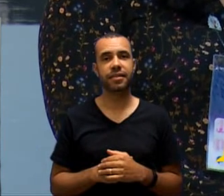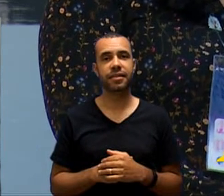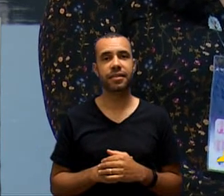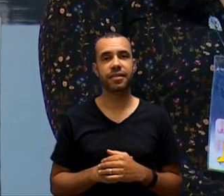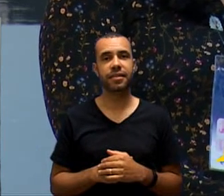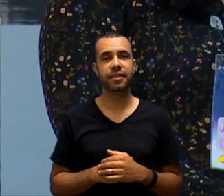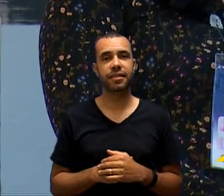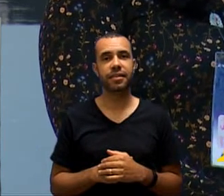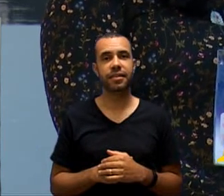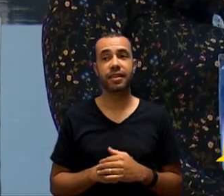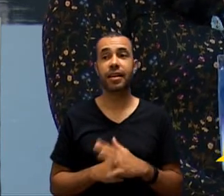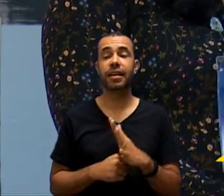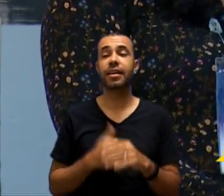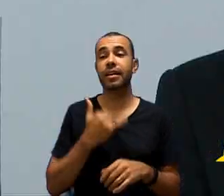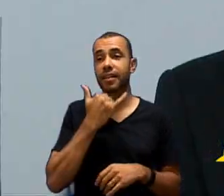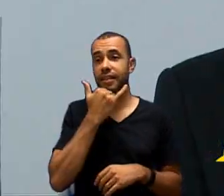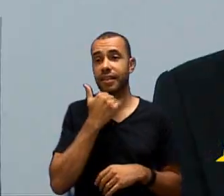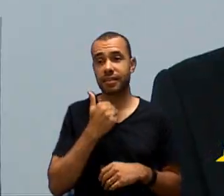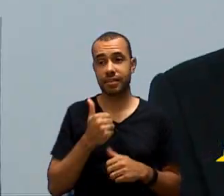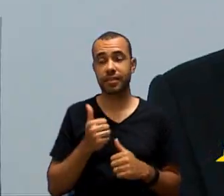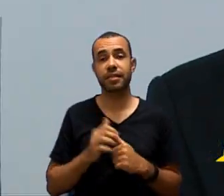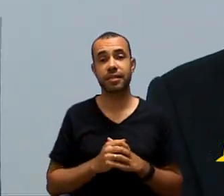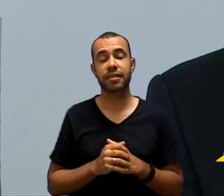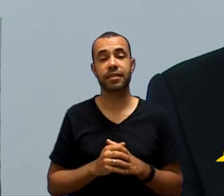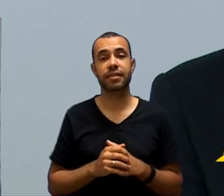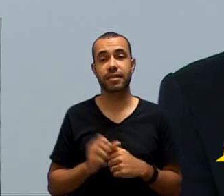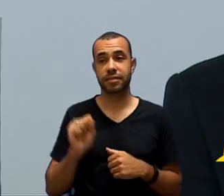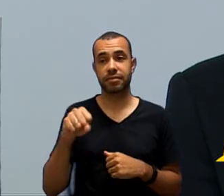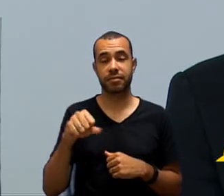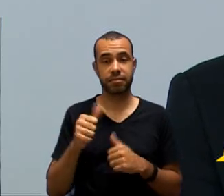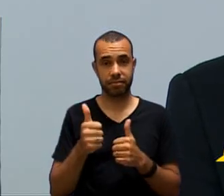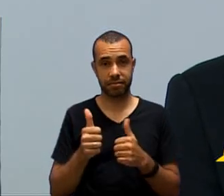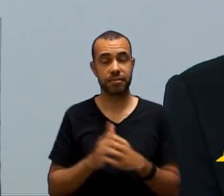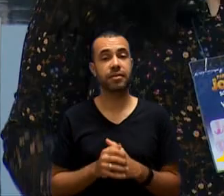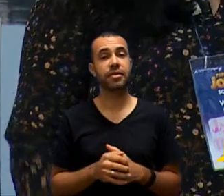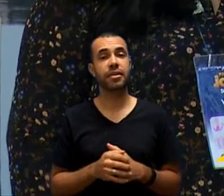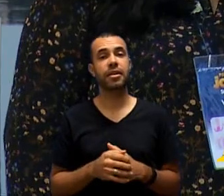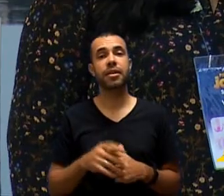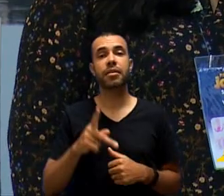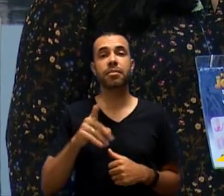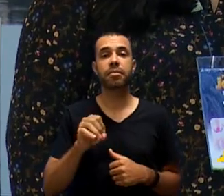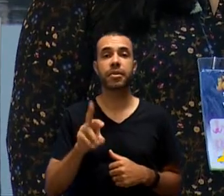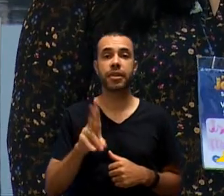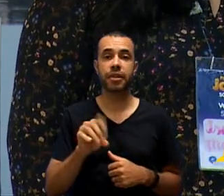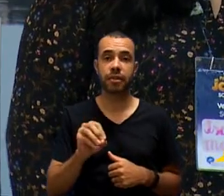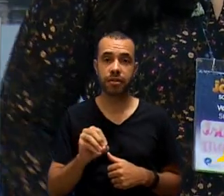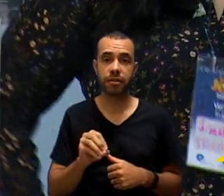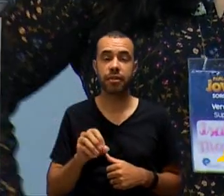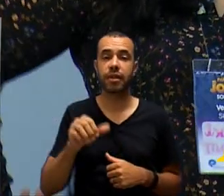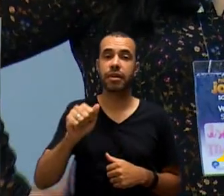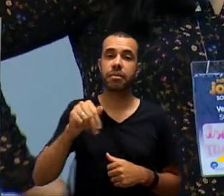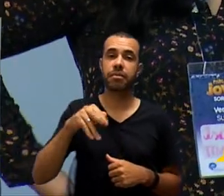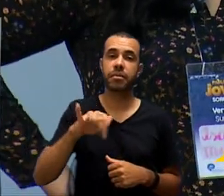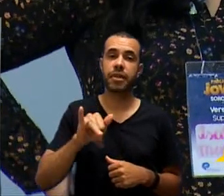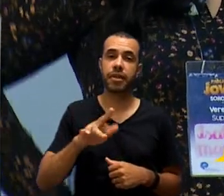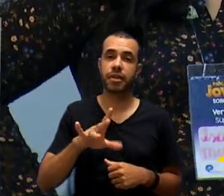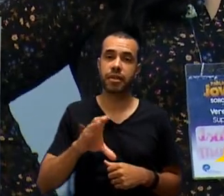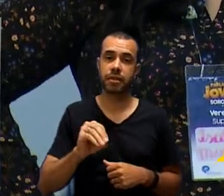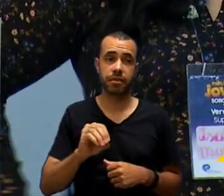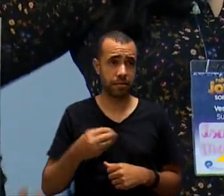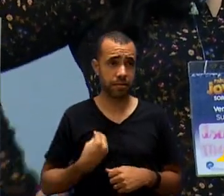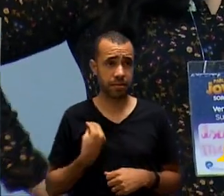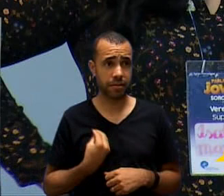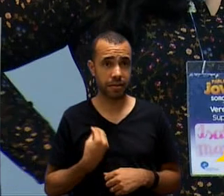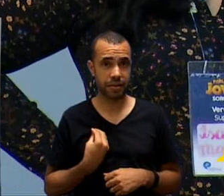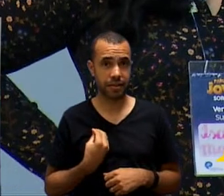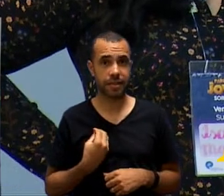Ai, desculpa. Ah, tá. Tá, queria agradecer também o Pedro Américo. Ele tá aqui? Não. Ah, tá,